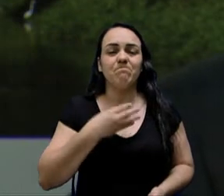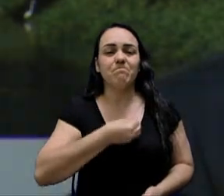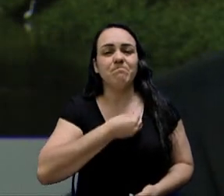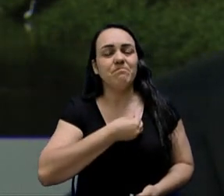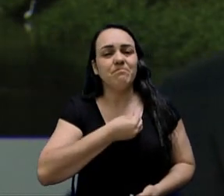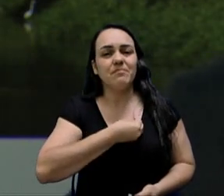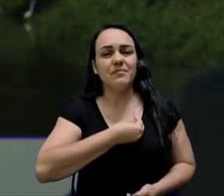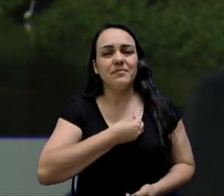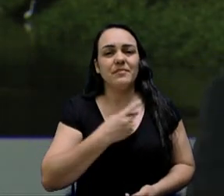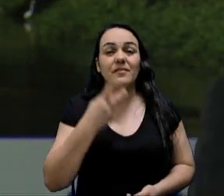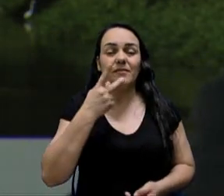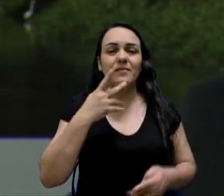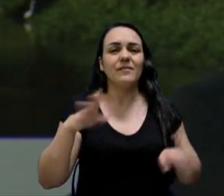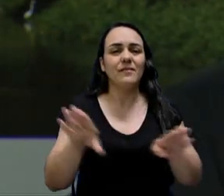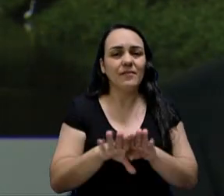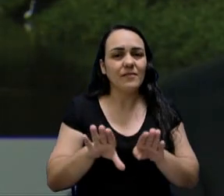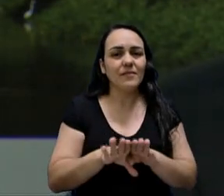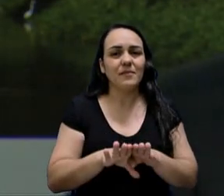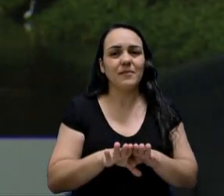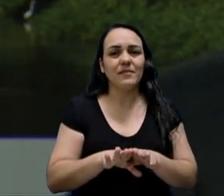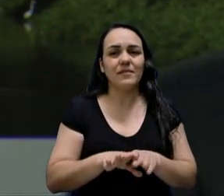eu gostaria de registrar a presença aqui,